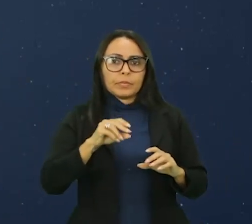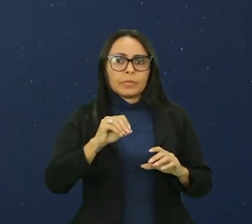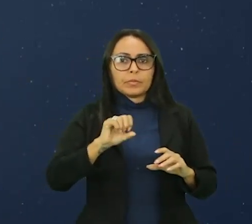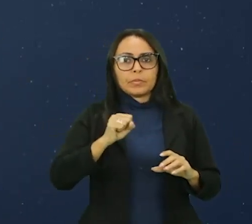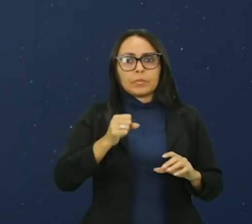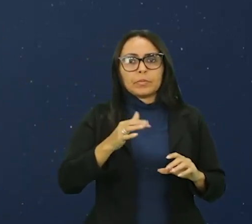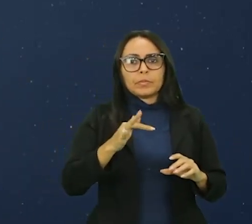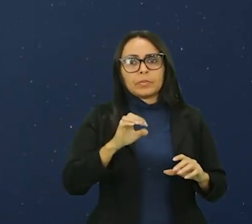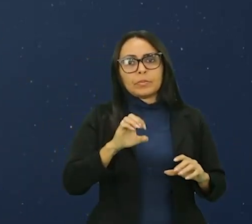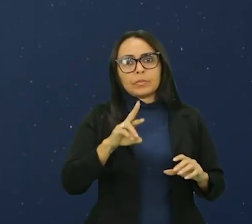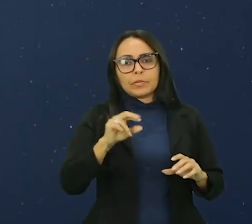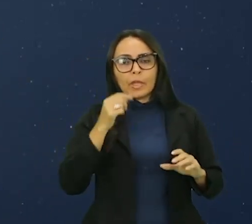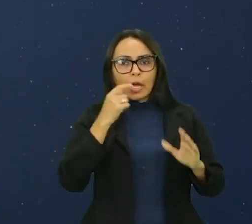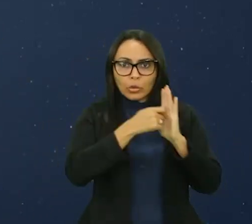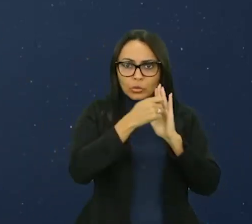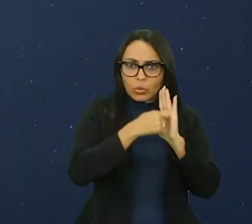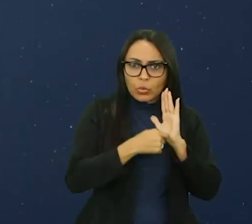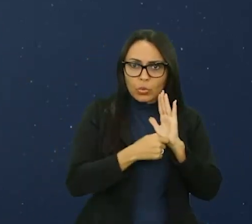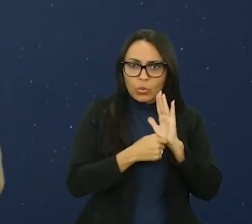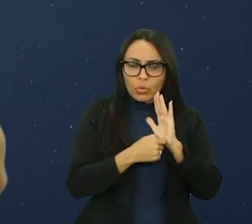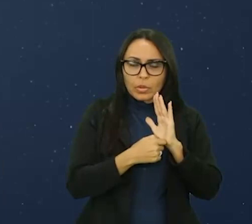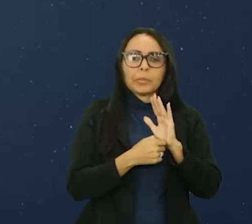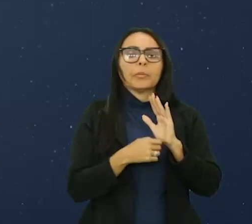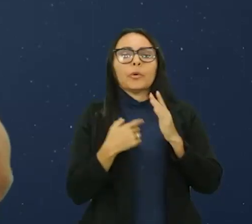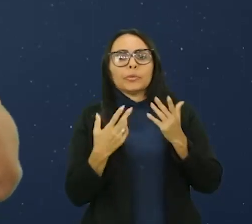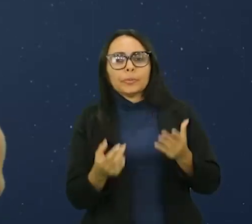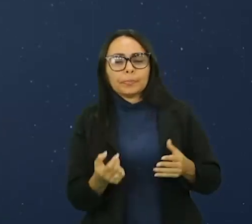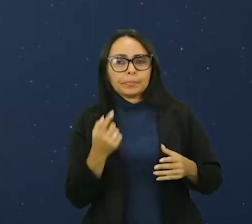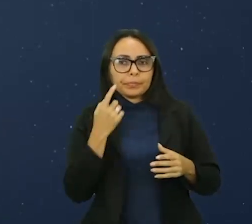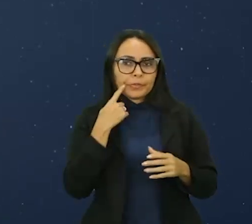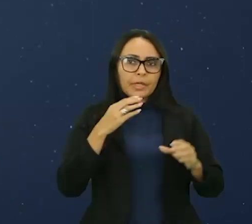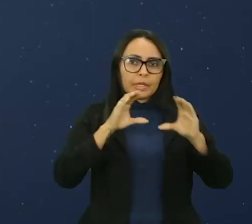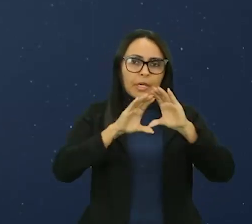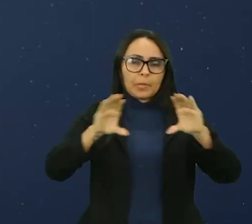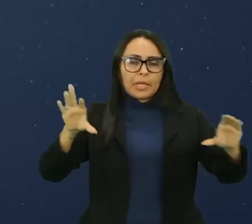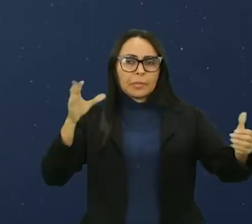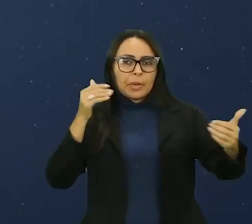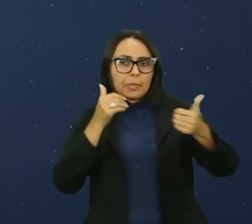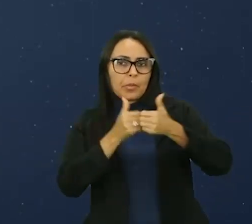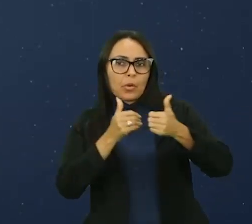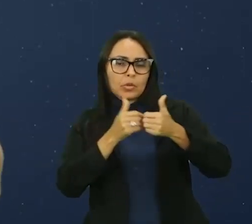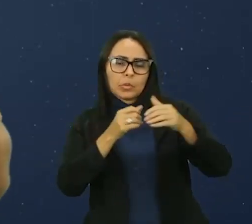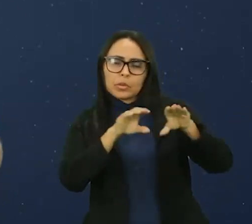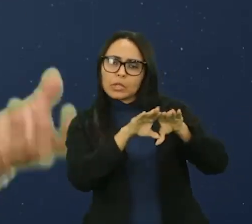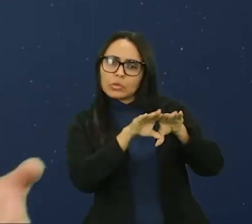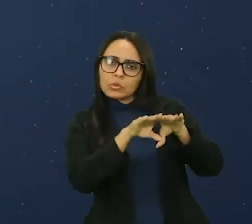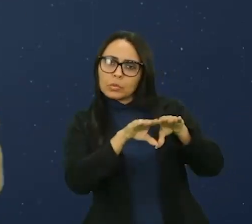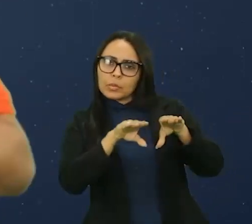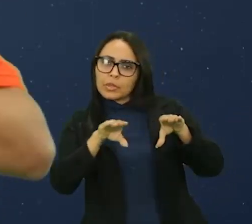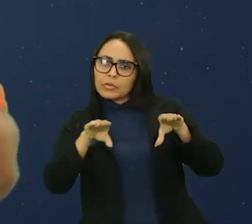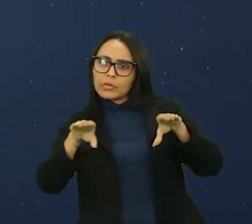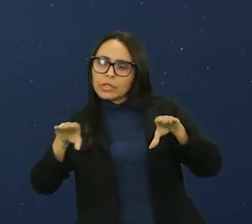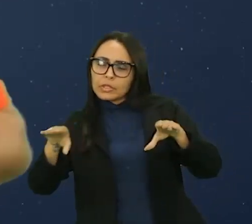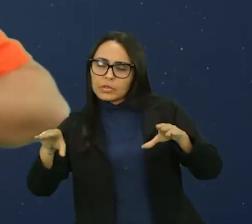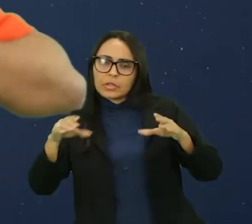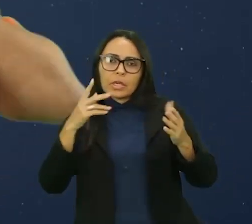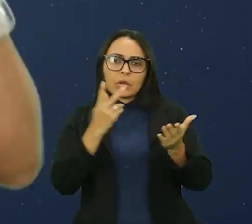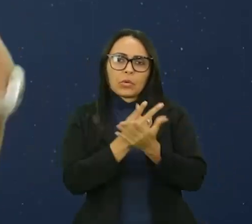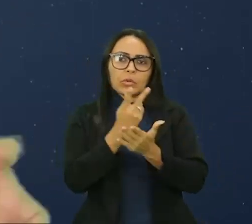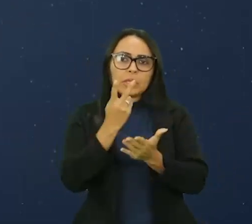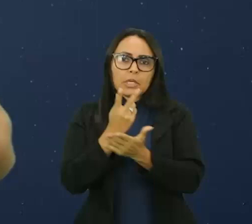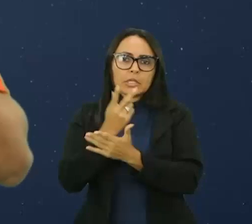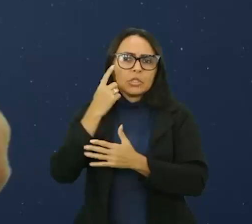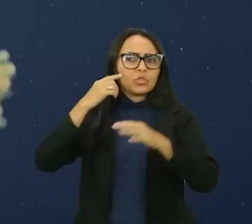troposfera. Anotou? Troposfera. É a camada mais próxima da superfície onde acontecem todos esses fenômenos.